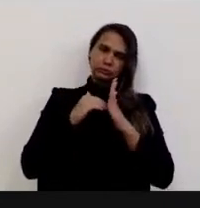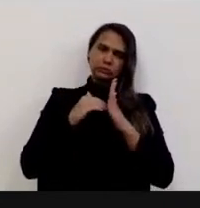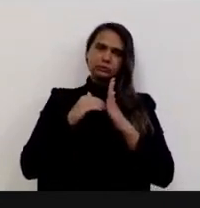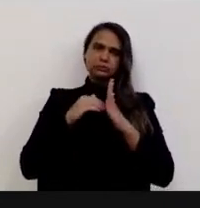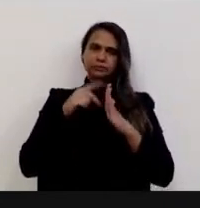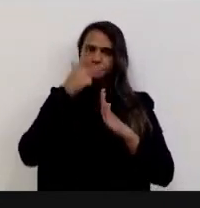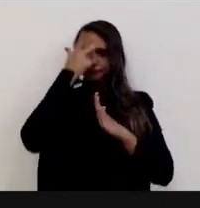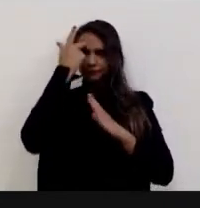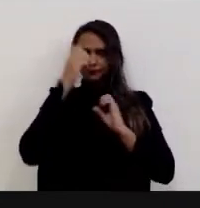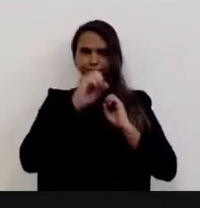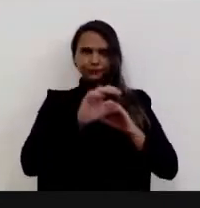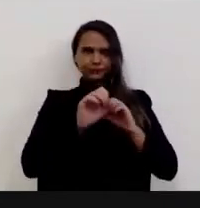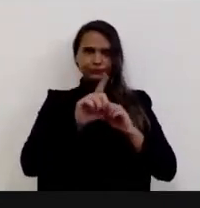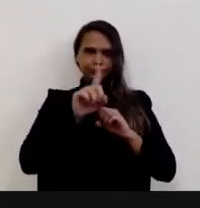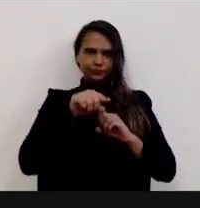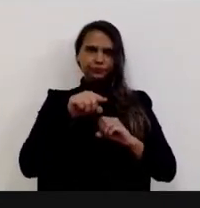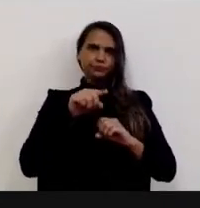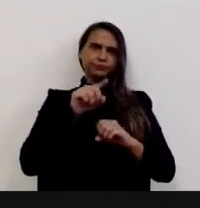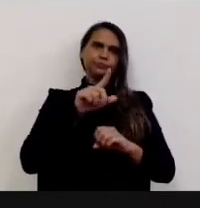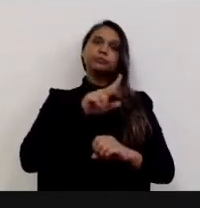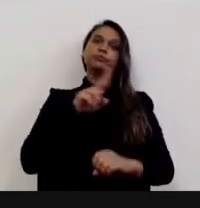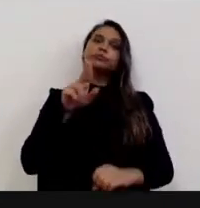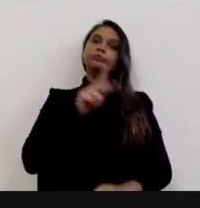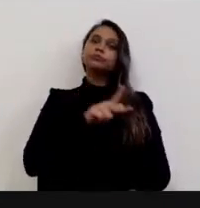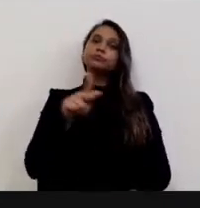meu orientador é o Fabiano.